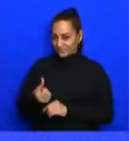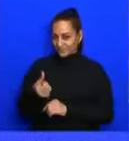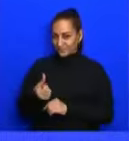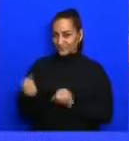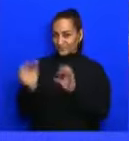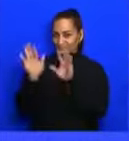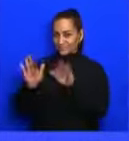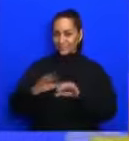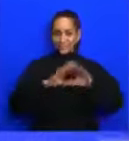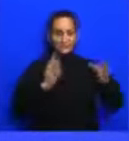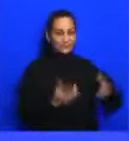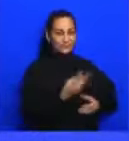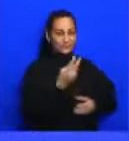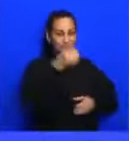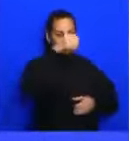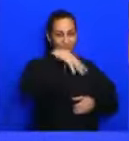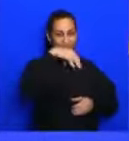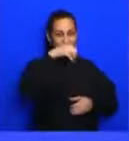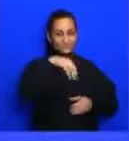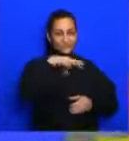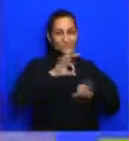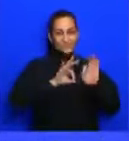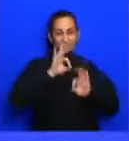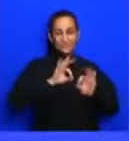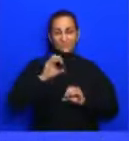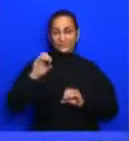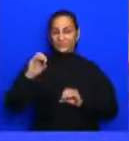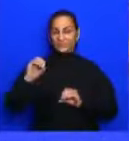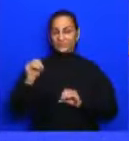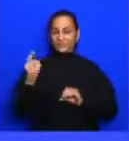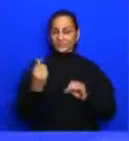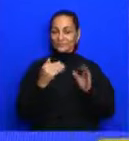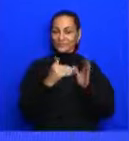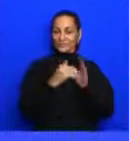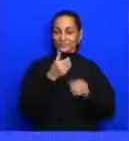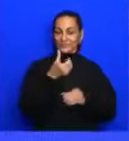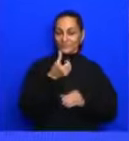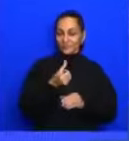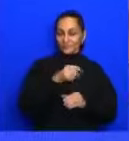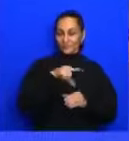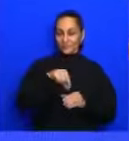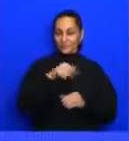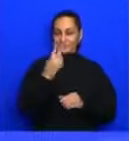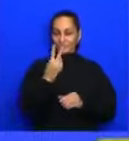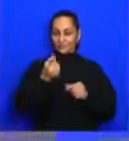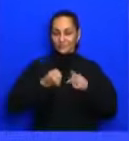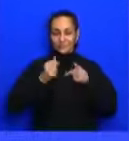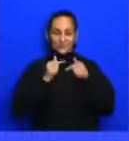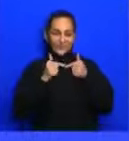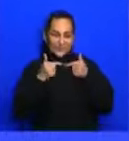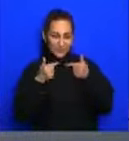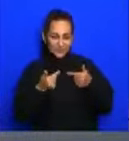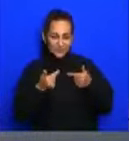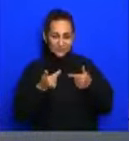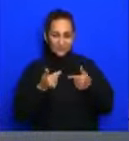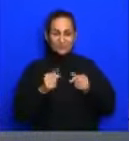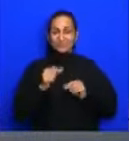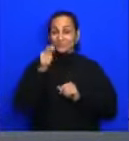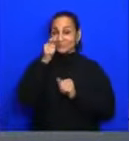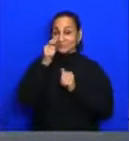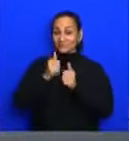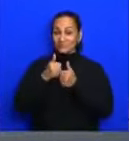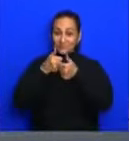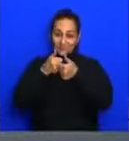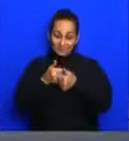dezenas e o suporte do globo número 2 está carregado com bolas numeradas de 1 a 6 para o sorteio de 2 trevos. E